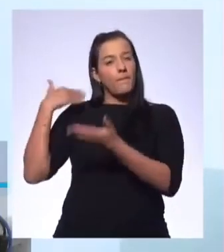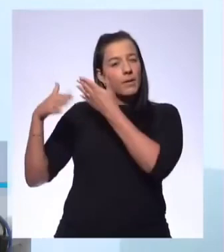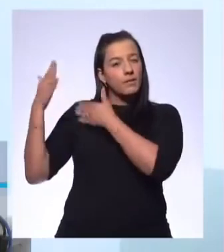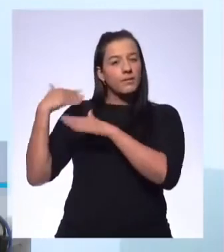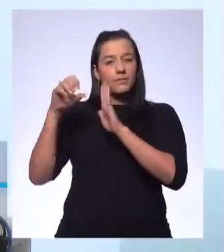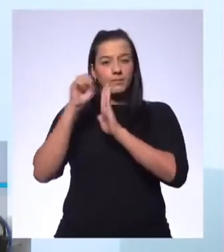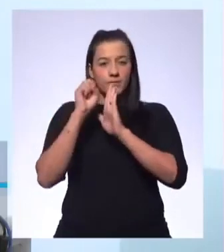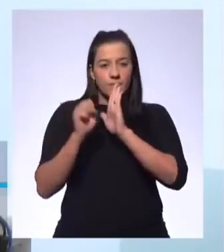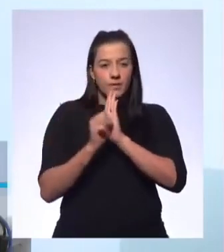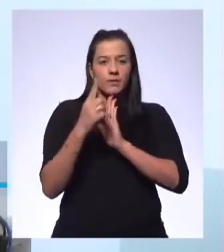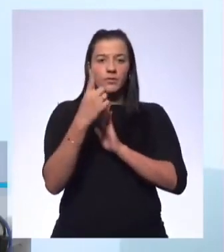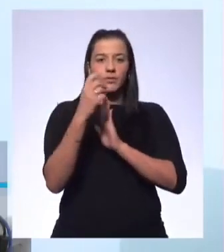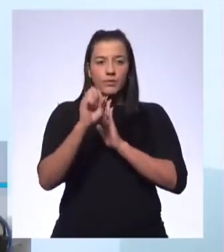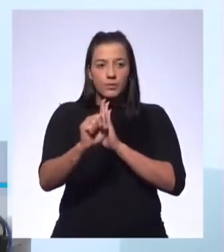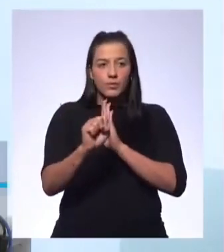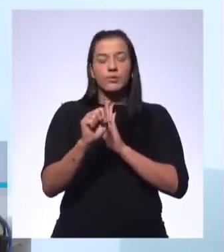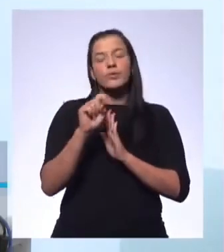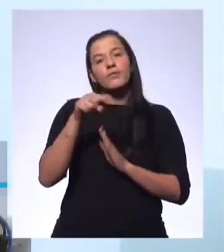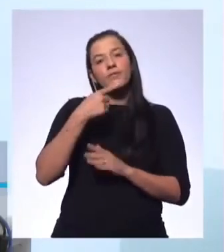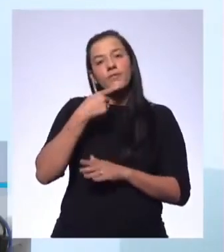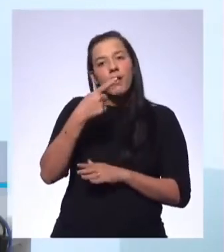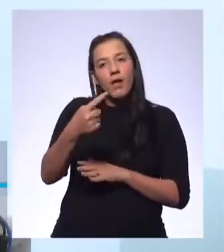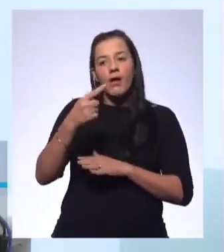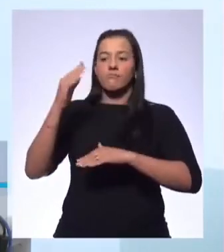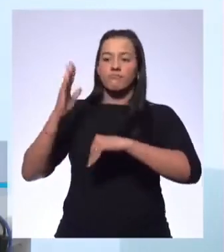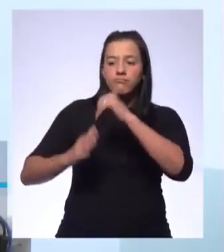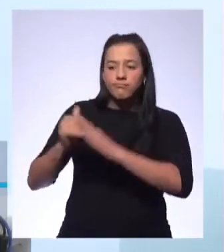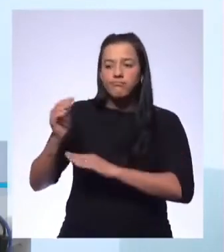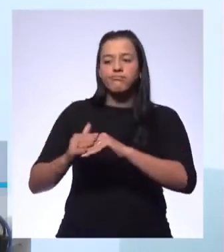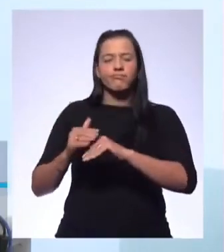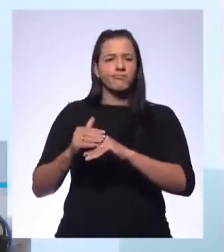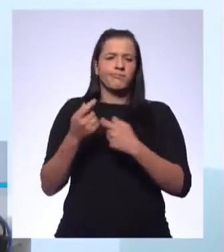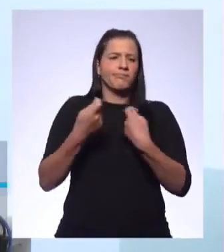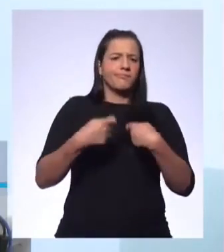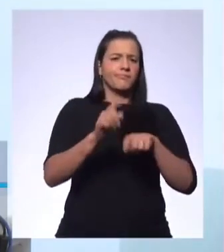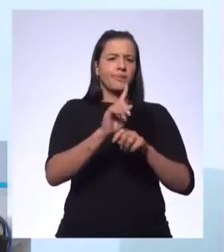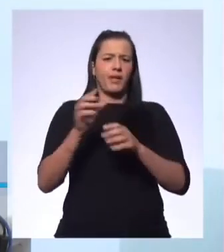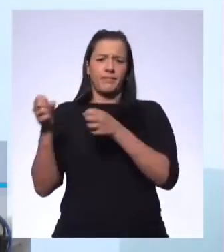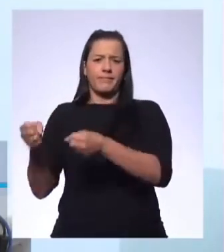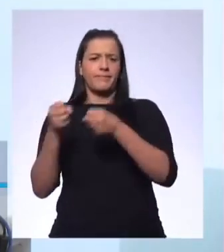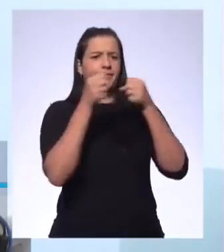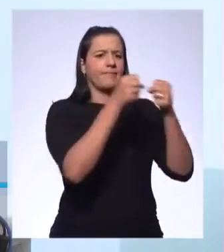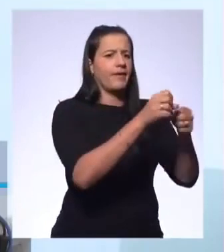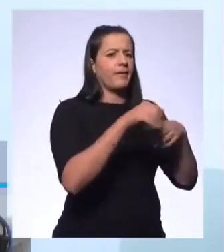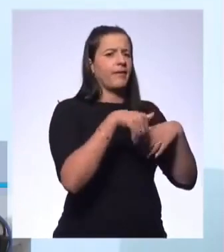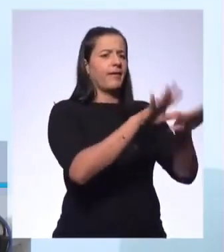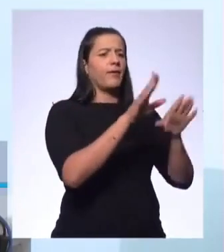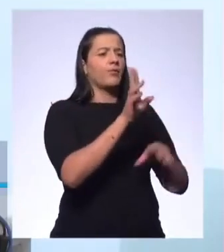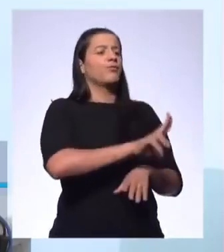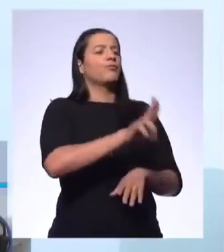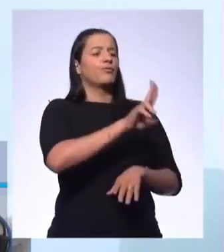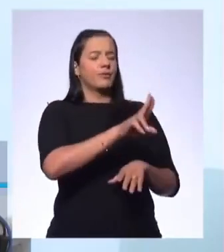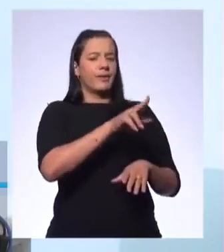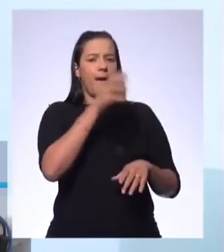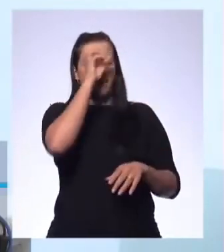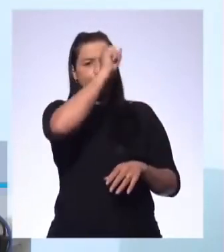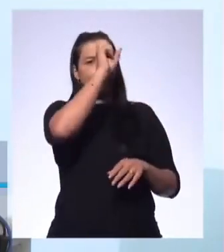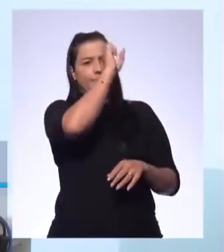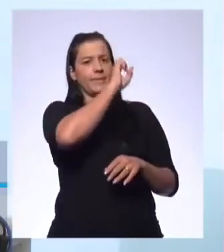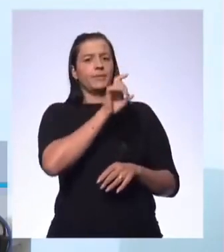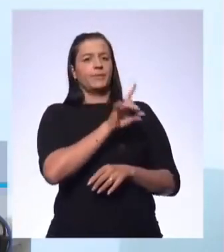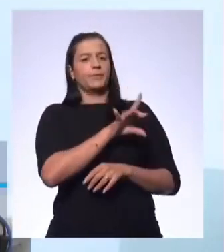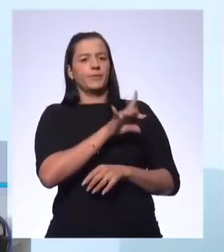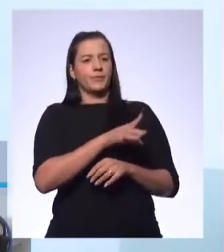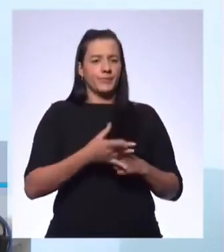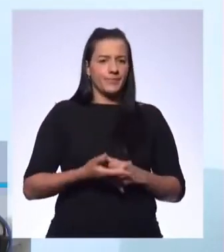século XVIII, não se fazia questão de qualificar a pessoa, ela era jogada, né, para usar um termo aí bem, né, um termo não